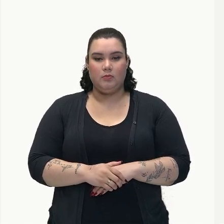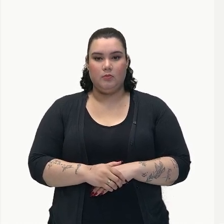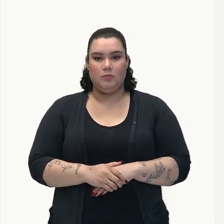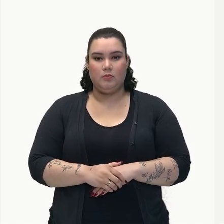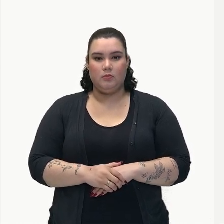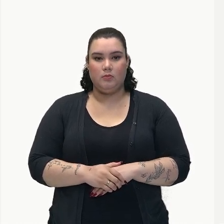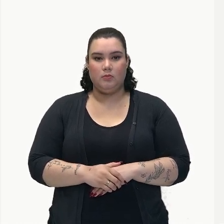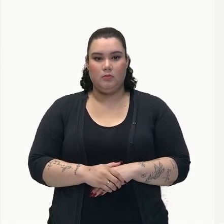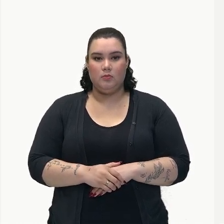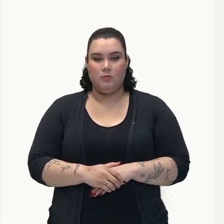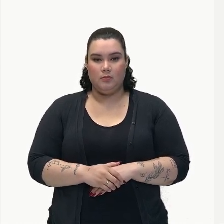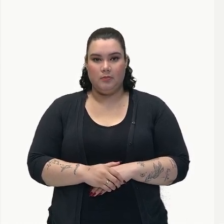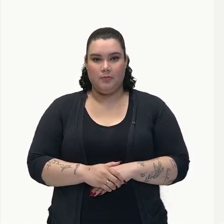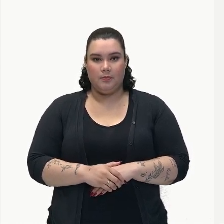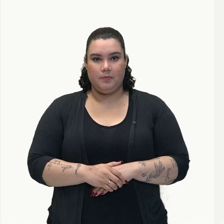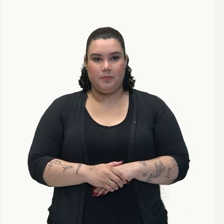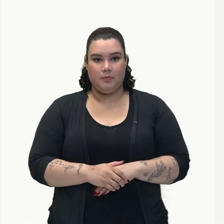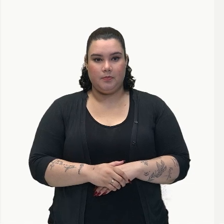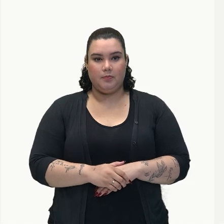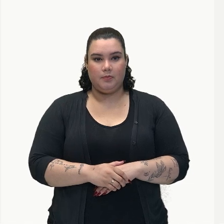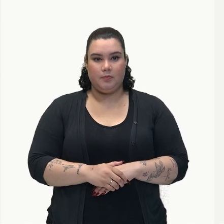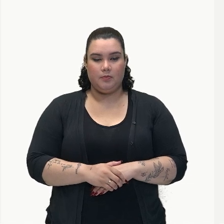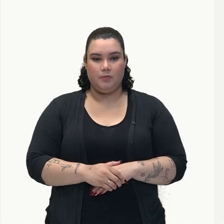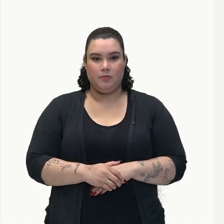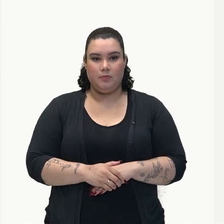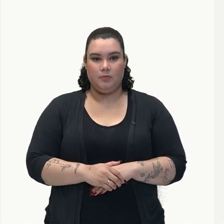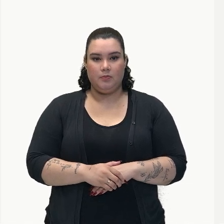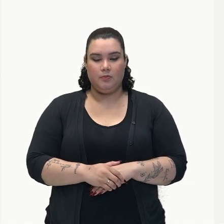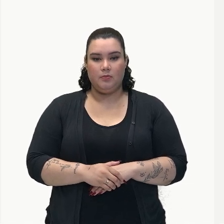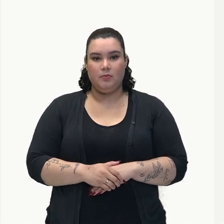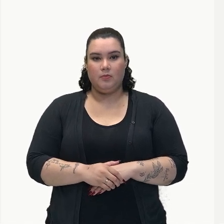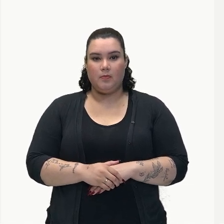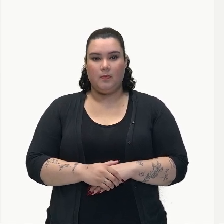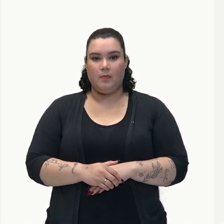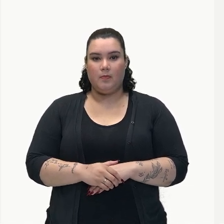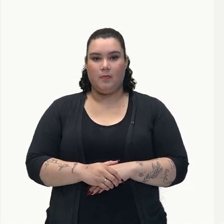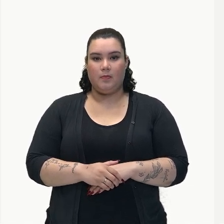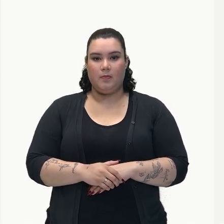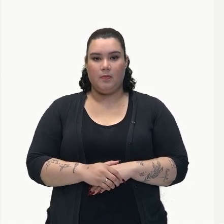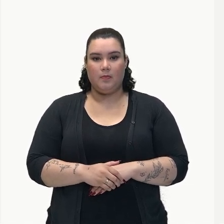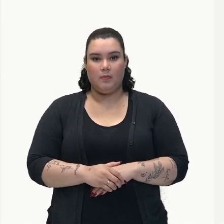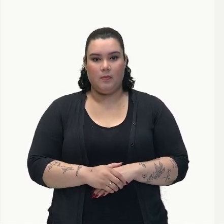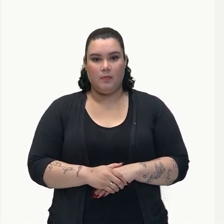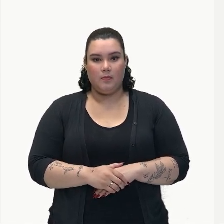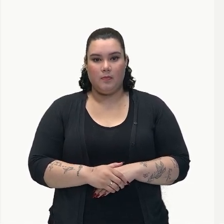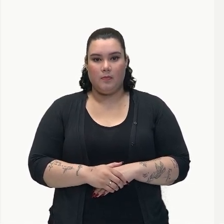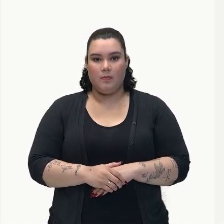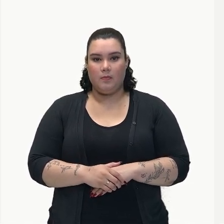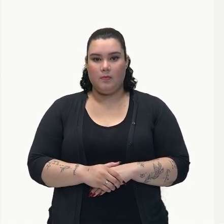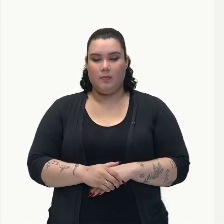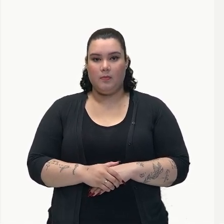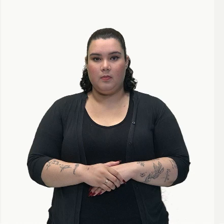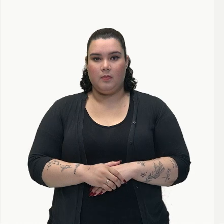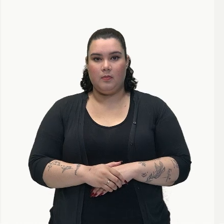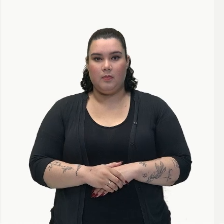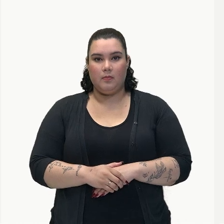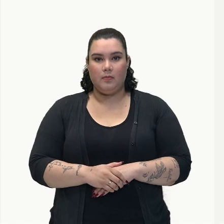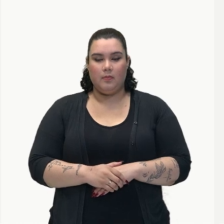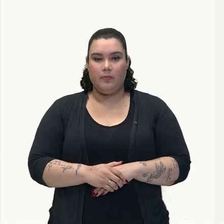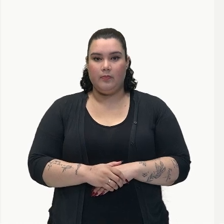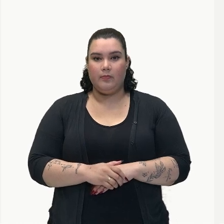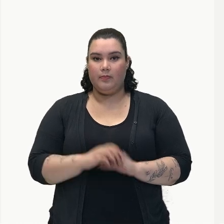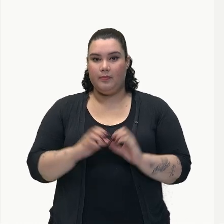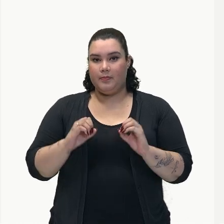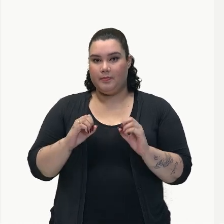sus hermosos nietos golosinas y cuentos infantiles,